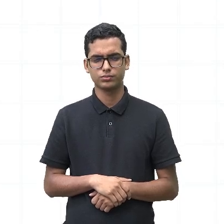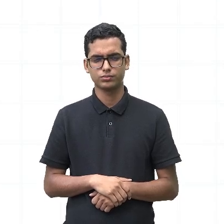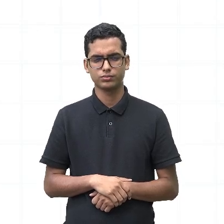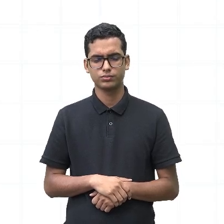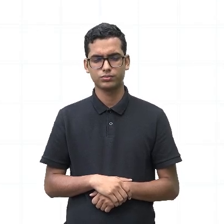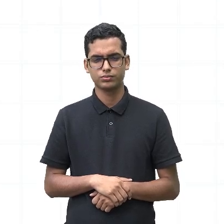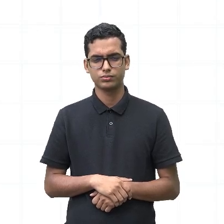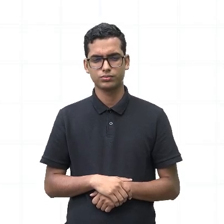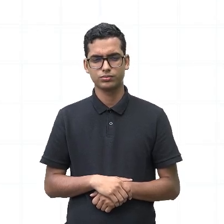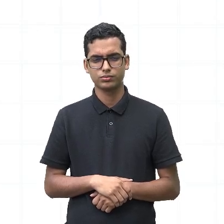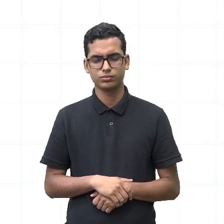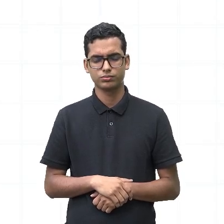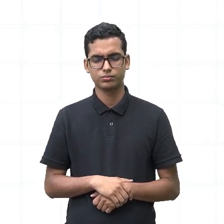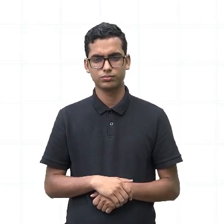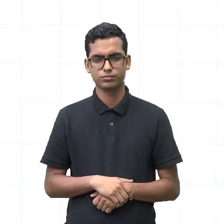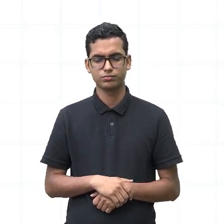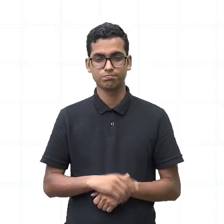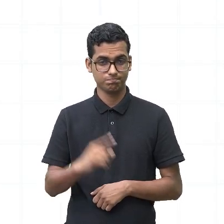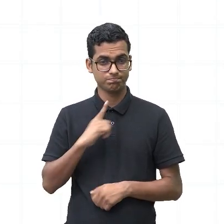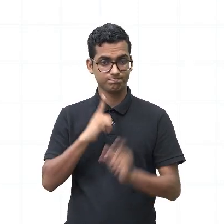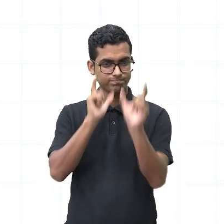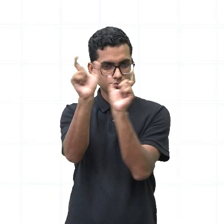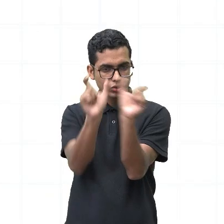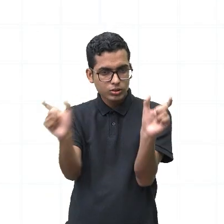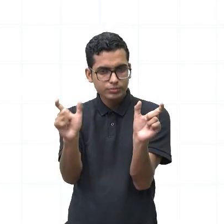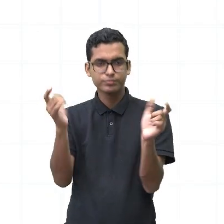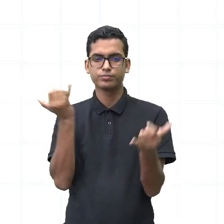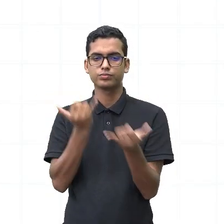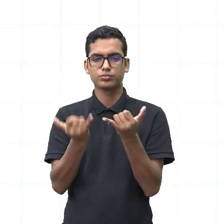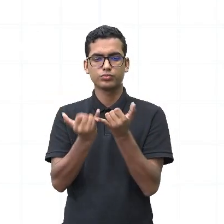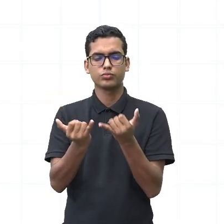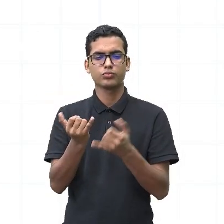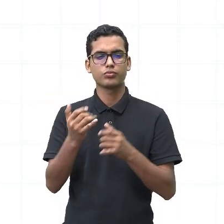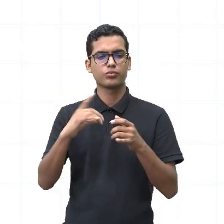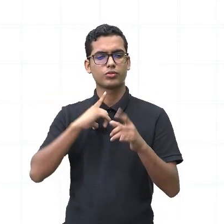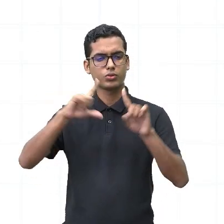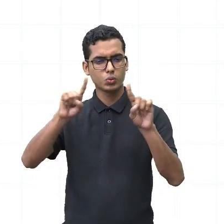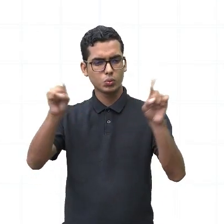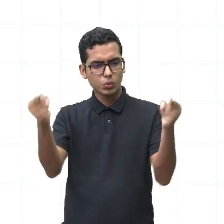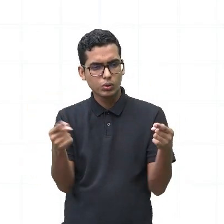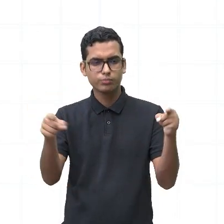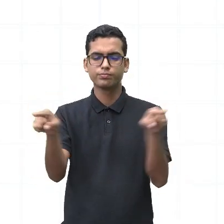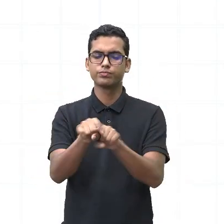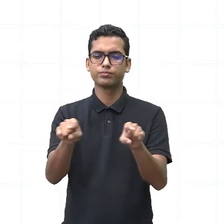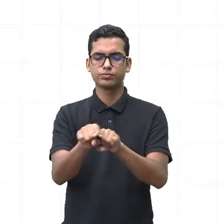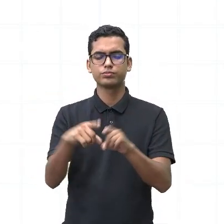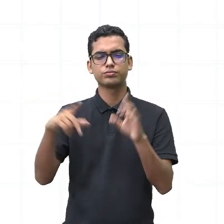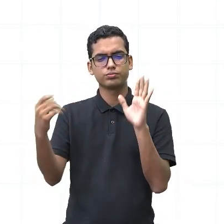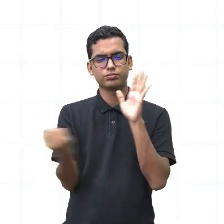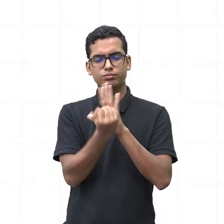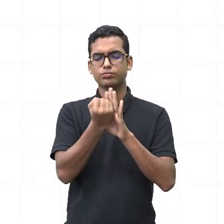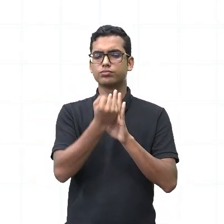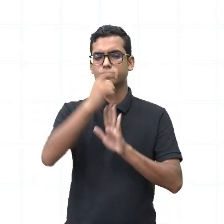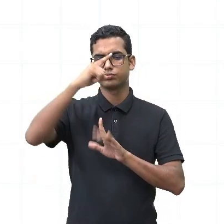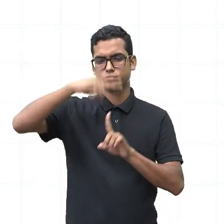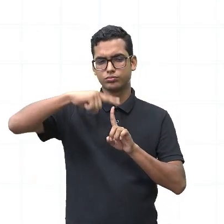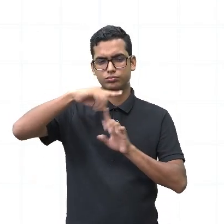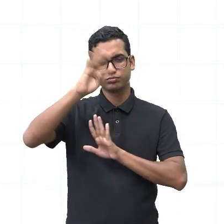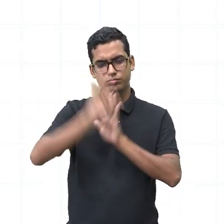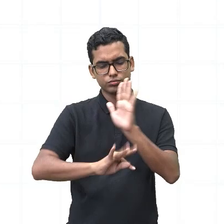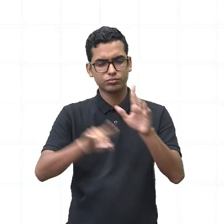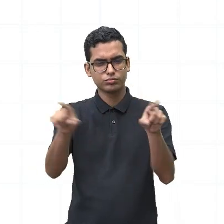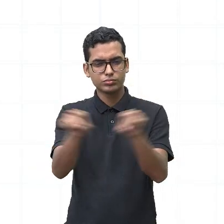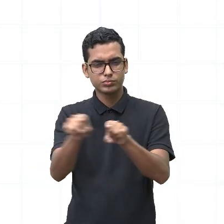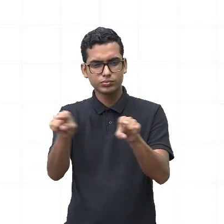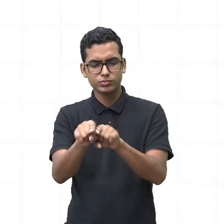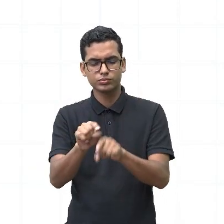tenho palavras cognatas, ó. O que está entre parênteses é também marca tipográfica, tá? Se algo está